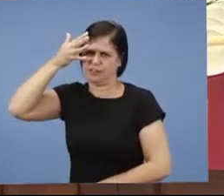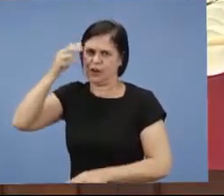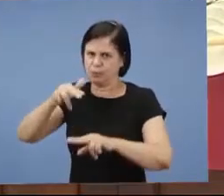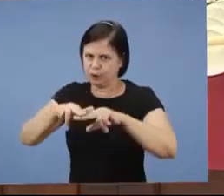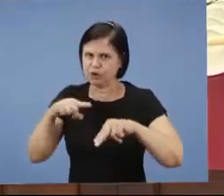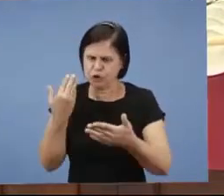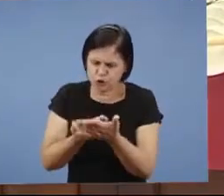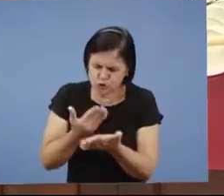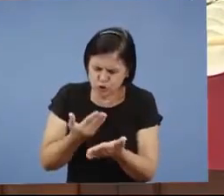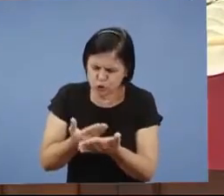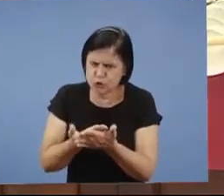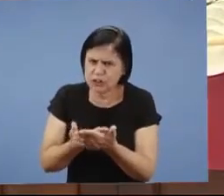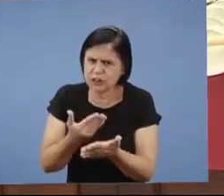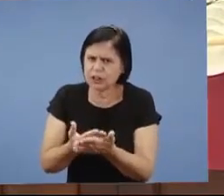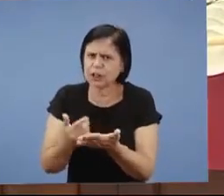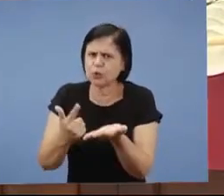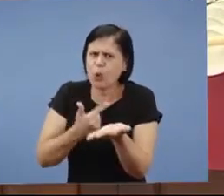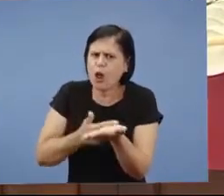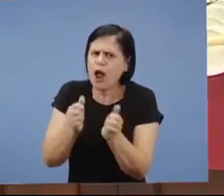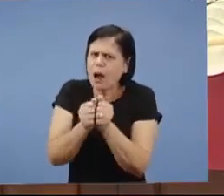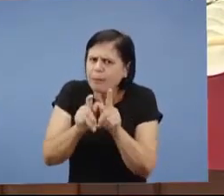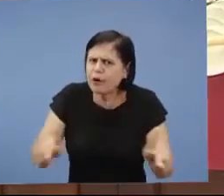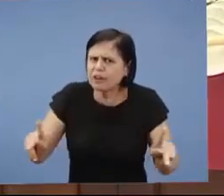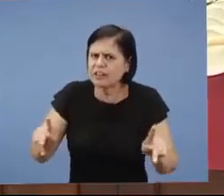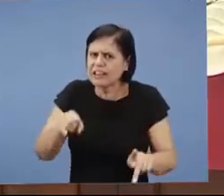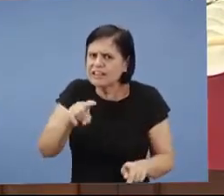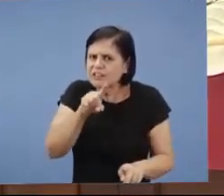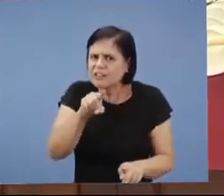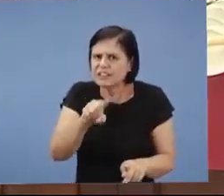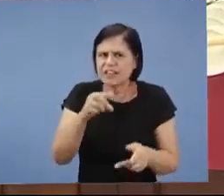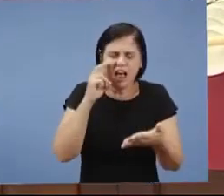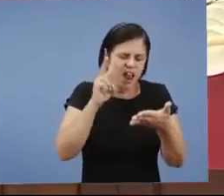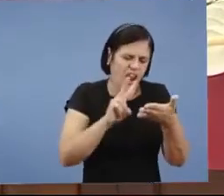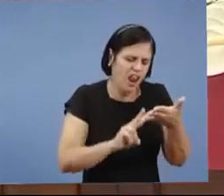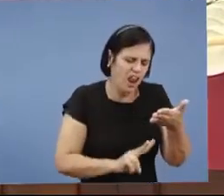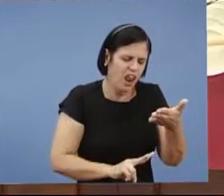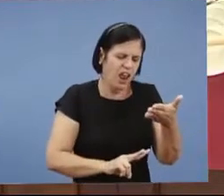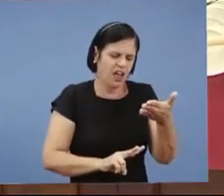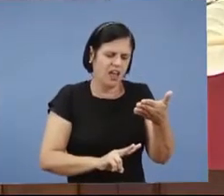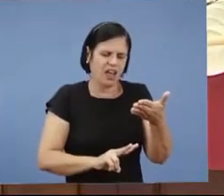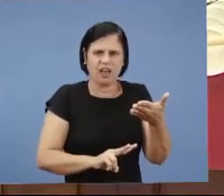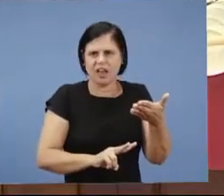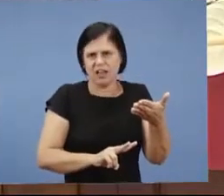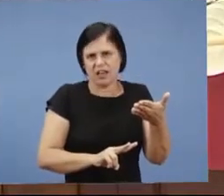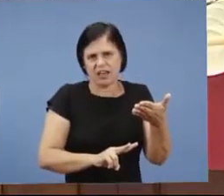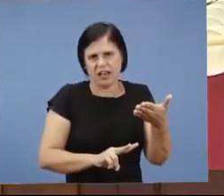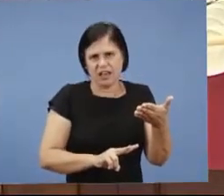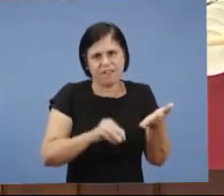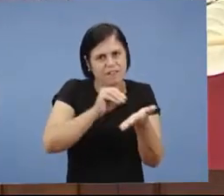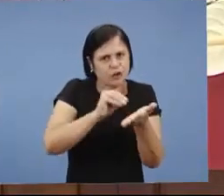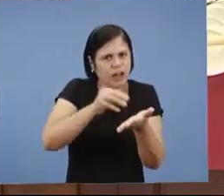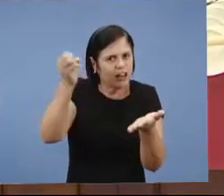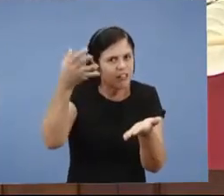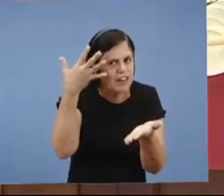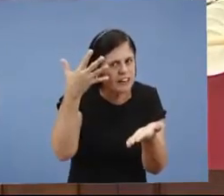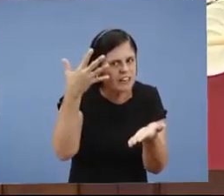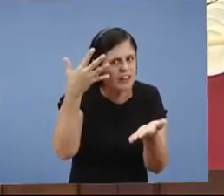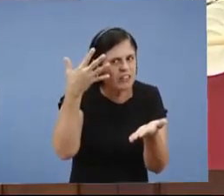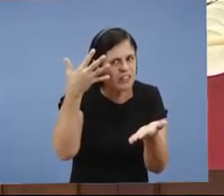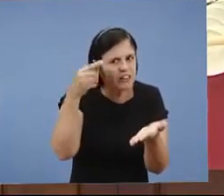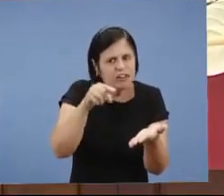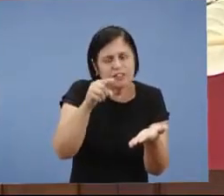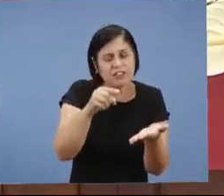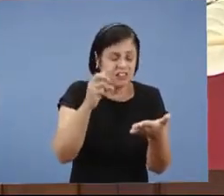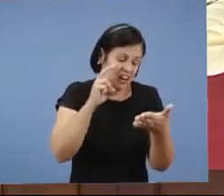entramos no livro de Apocalipse, só dentro da revelação. Entra na carne para você ver só o resultado, vai lá, vai dizer que a besta tinha